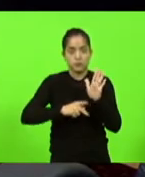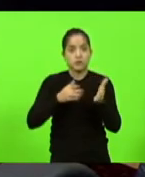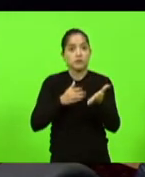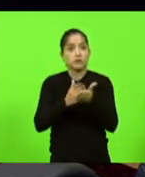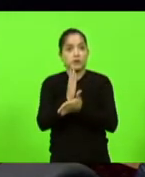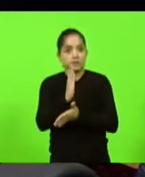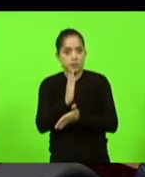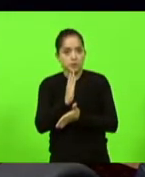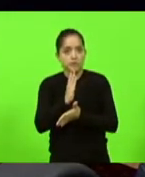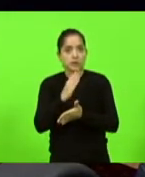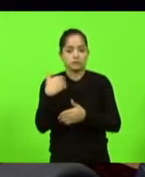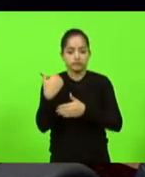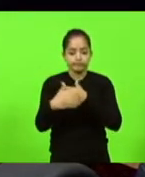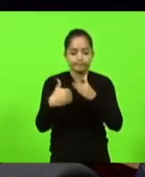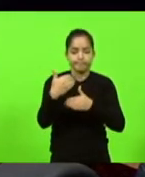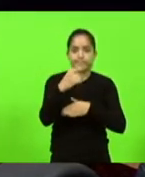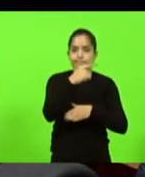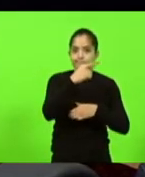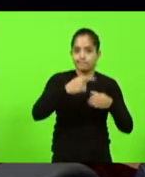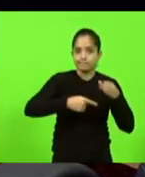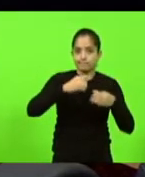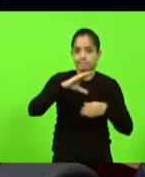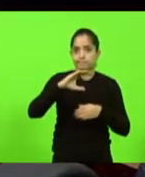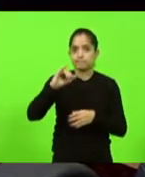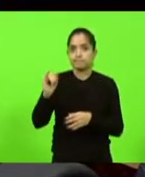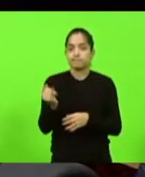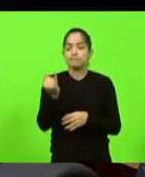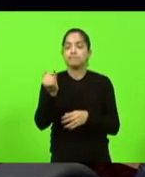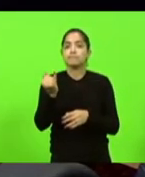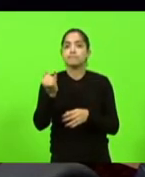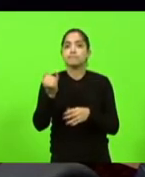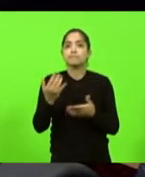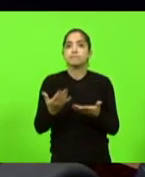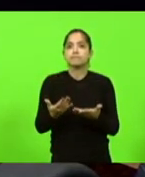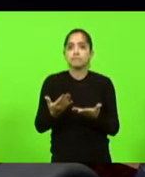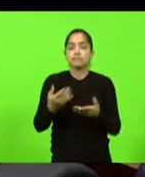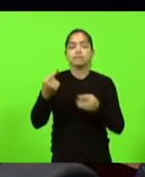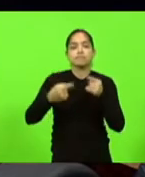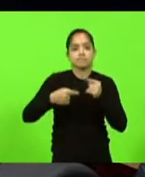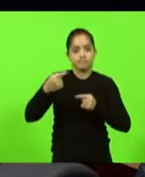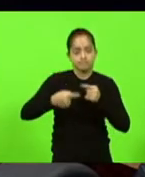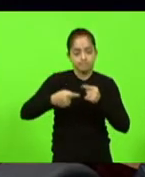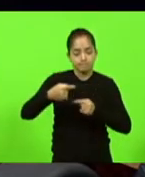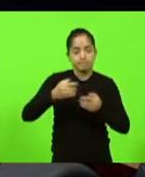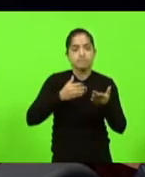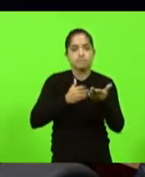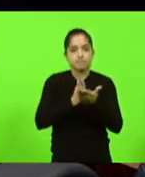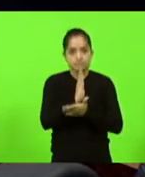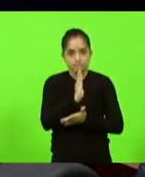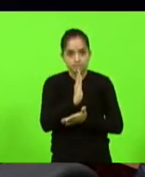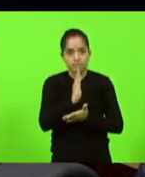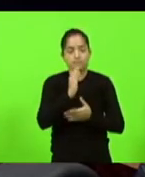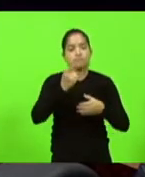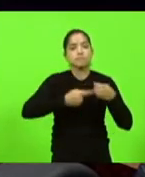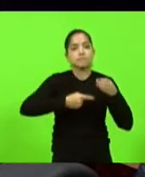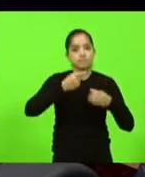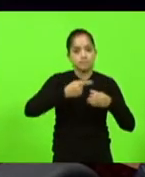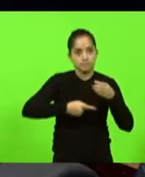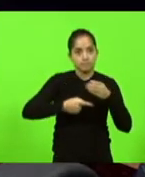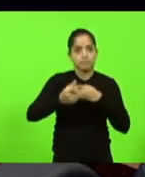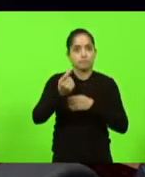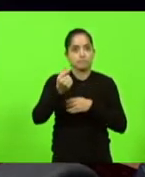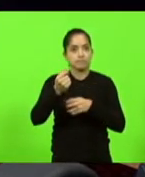após tramitar na Comissão de Constituição e Justiça, que restou debatido e aprovado também pela Comissão de